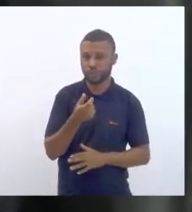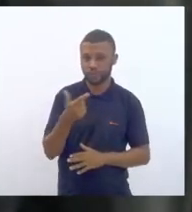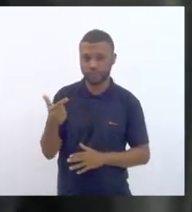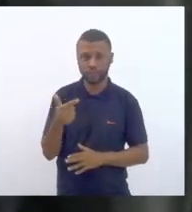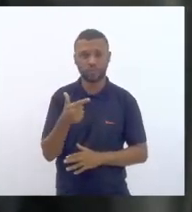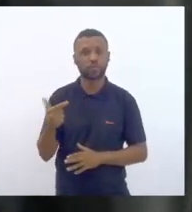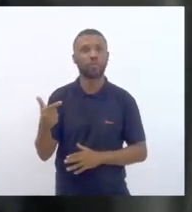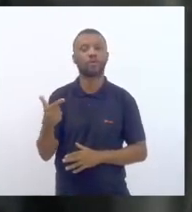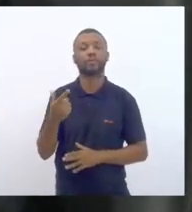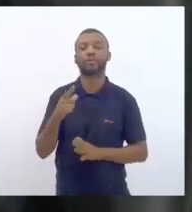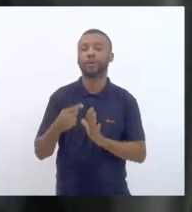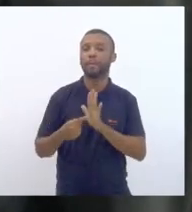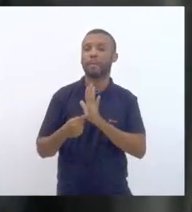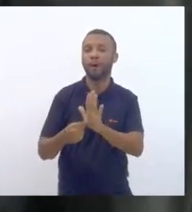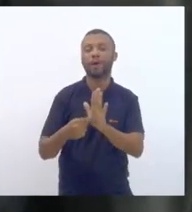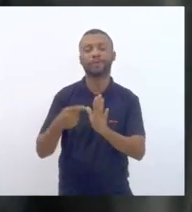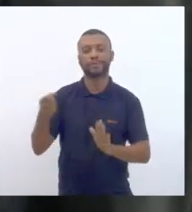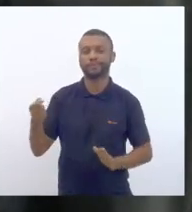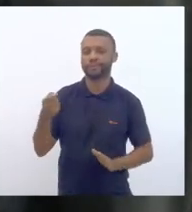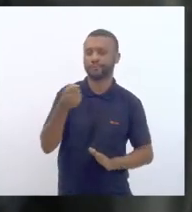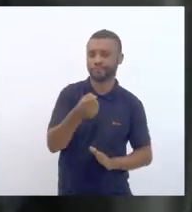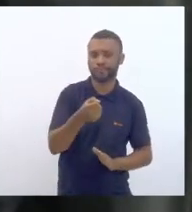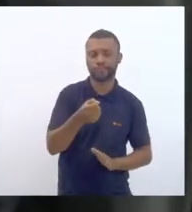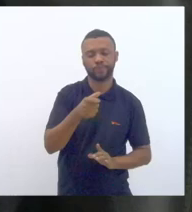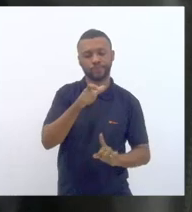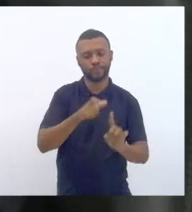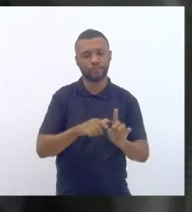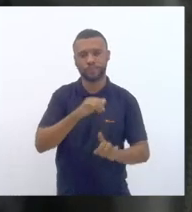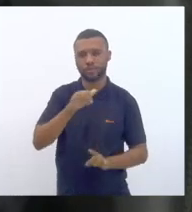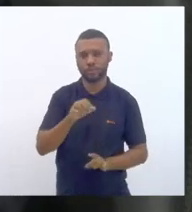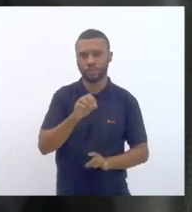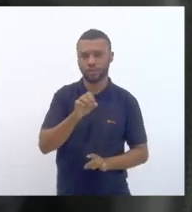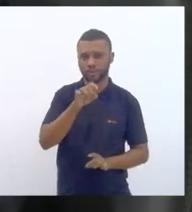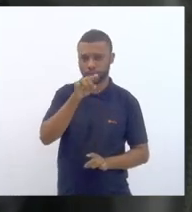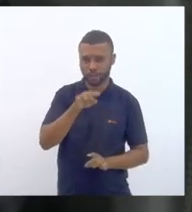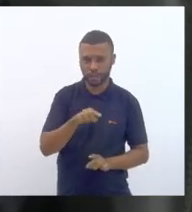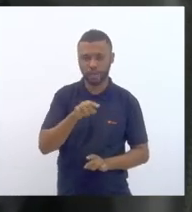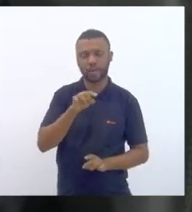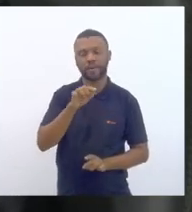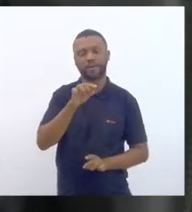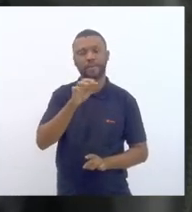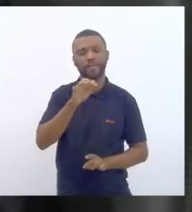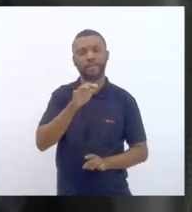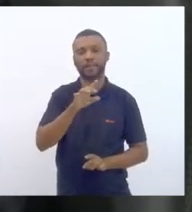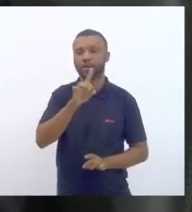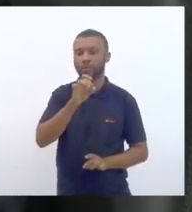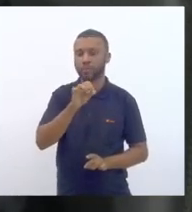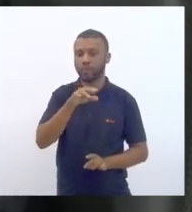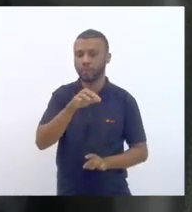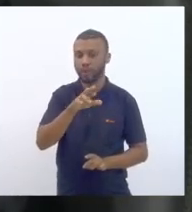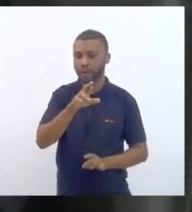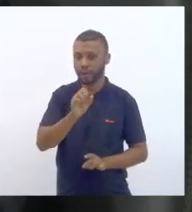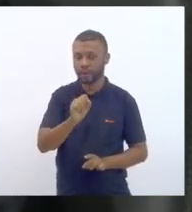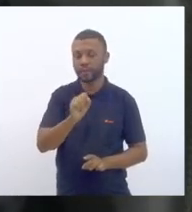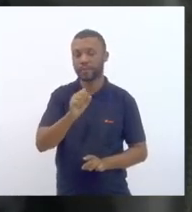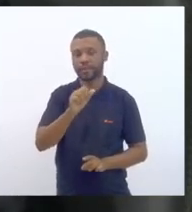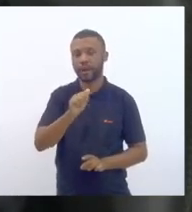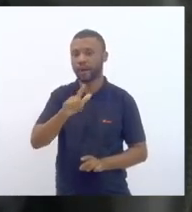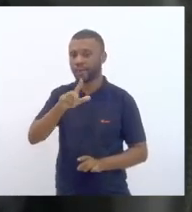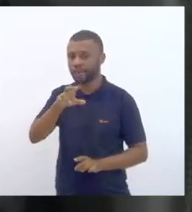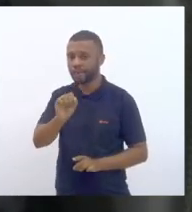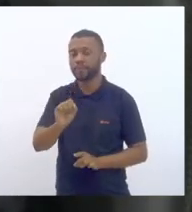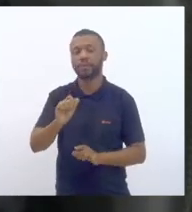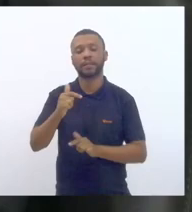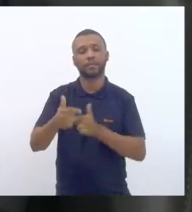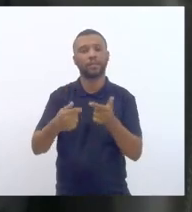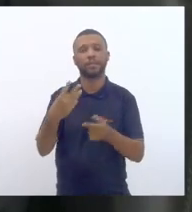2022, que indica a recondução do senhor José Fernando Moraes Alves para exercer o mandato de 4 anos de